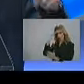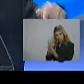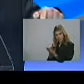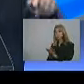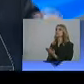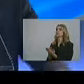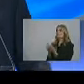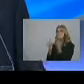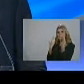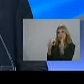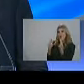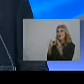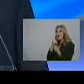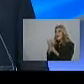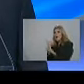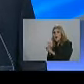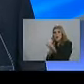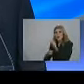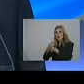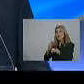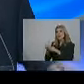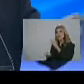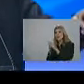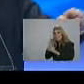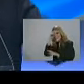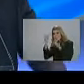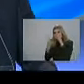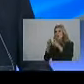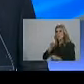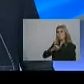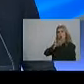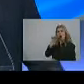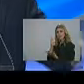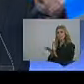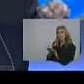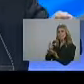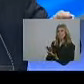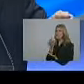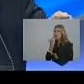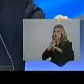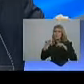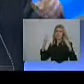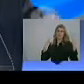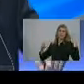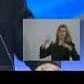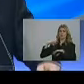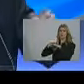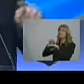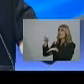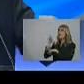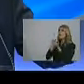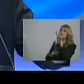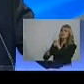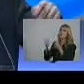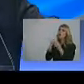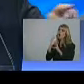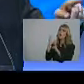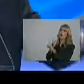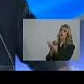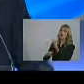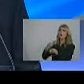em apostar na economia criativa, na cultura, na moda, no design, na gastronomia, no turismo. Qual é a sua visão sobre a economia do Rio de Janeiro